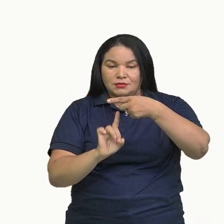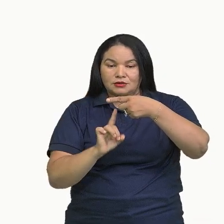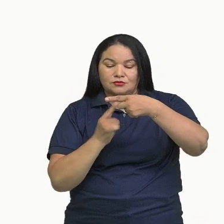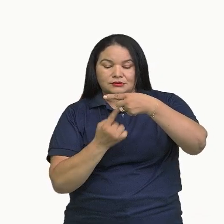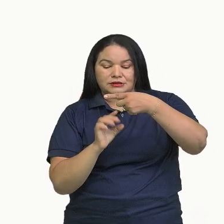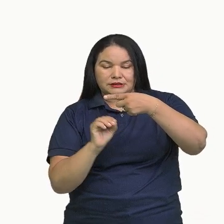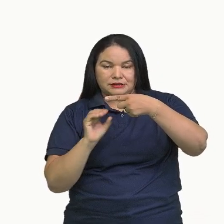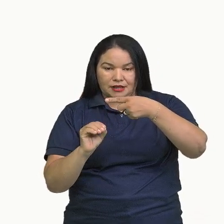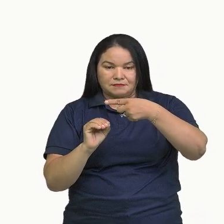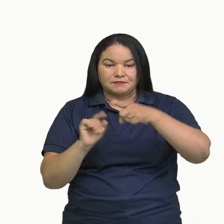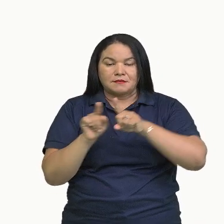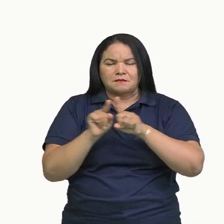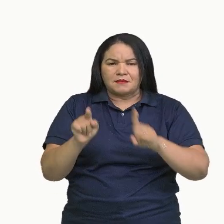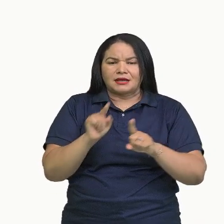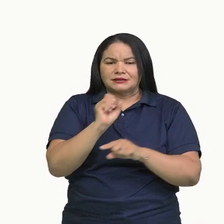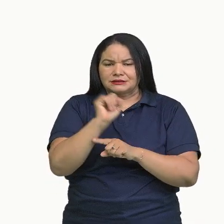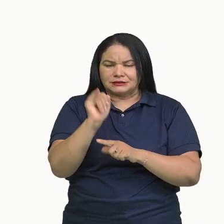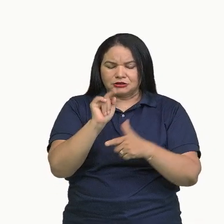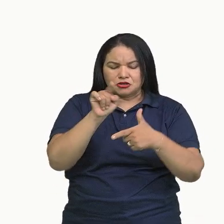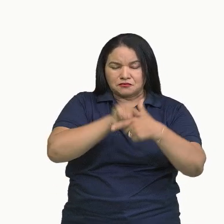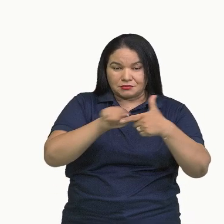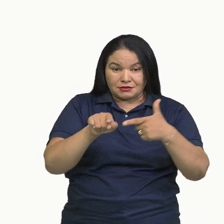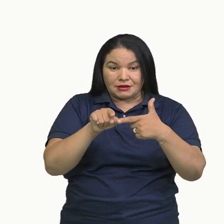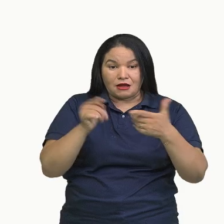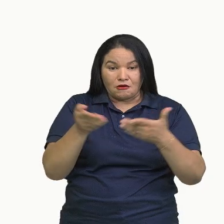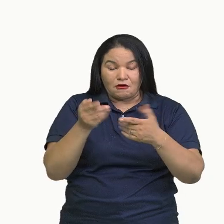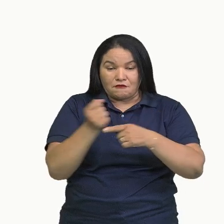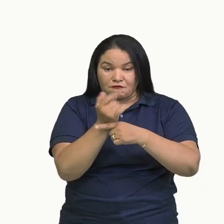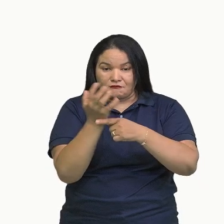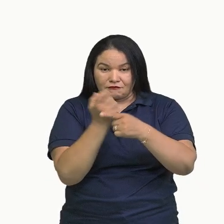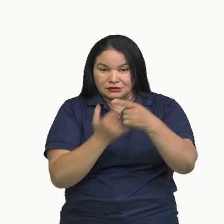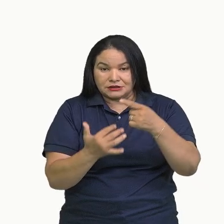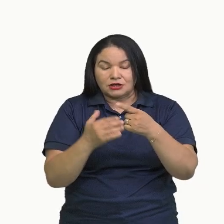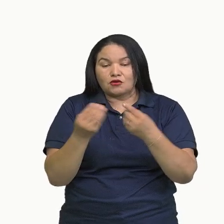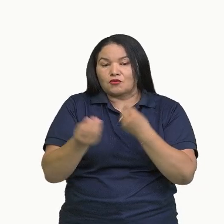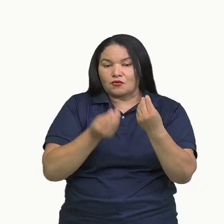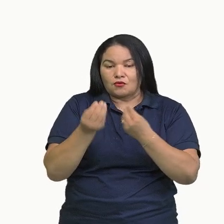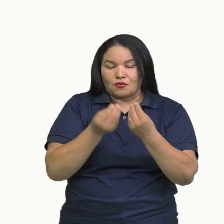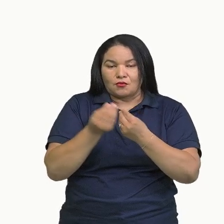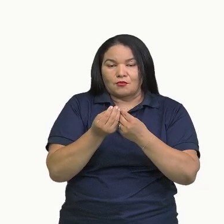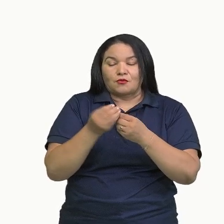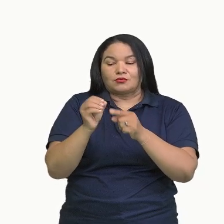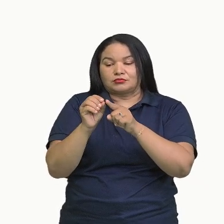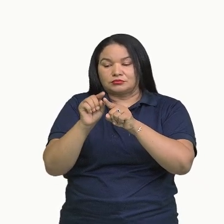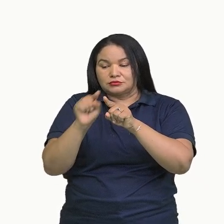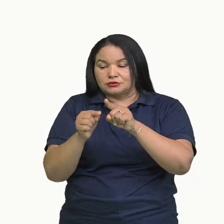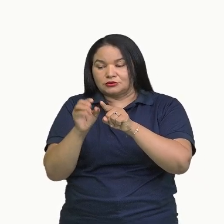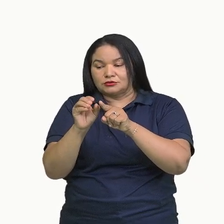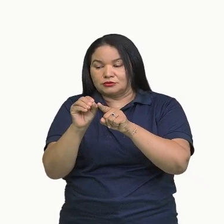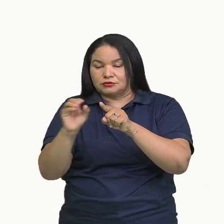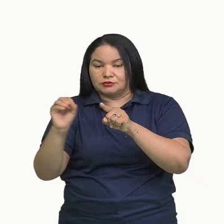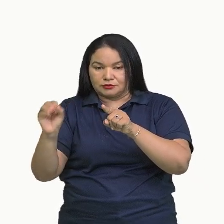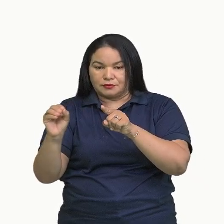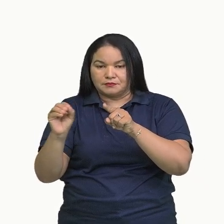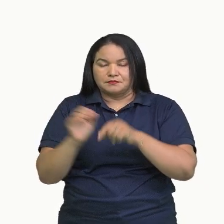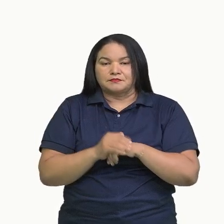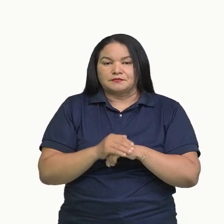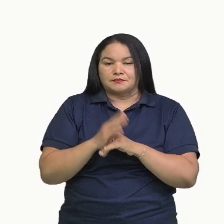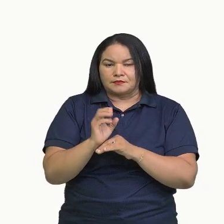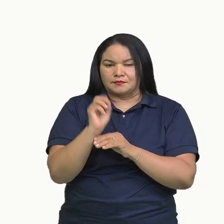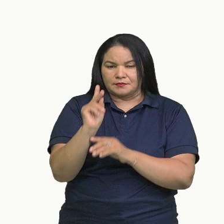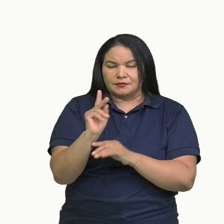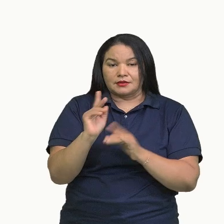divisão aqui nessa fração, eu fico com a representação decimal da porcentagem, tudo